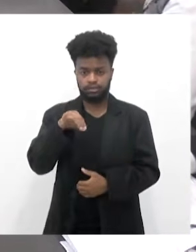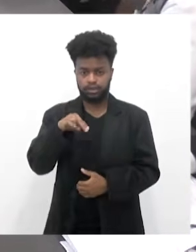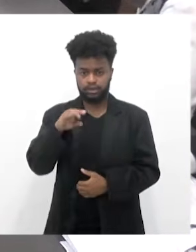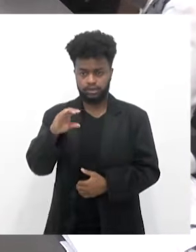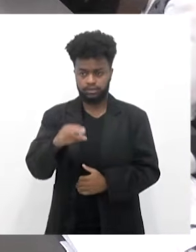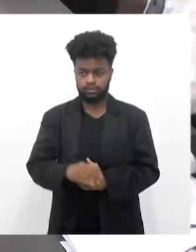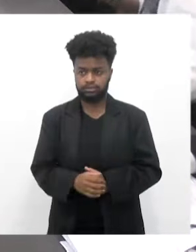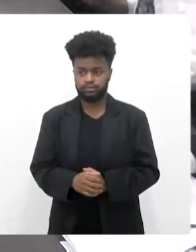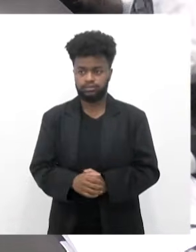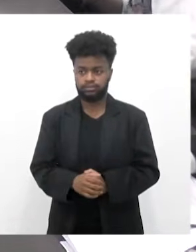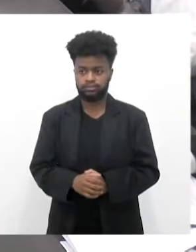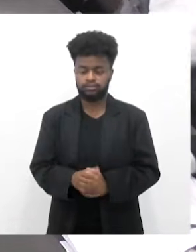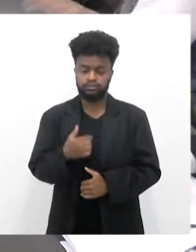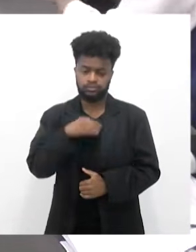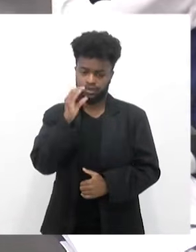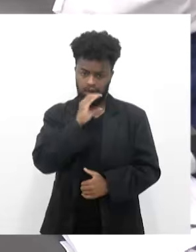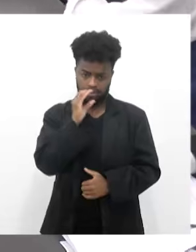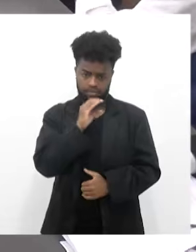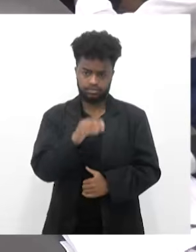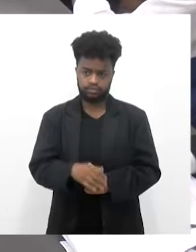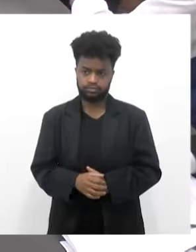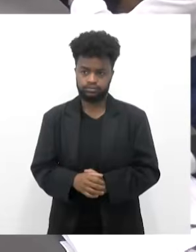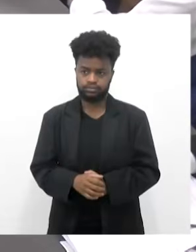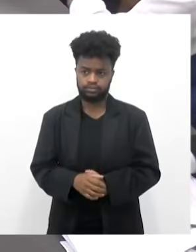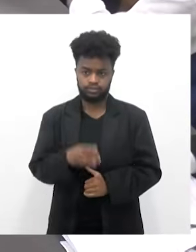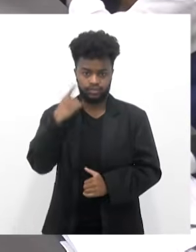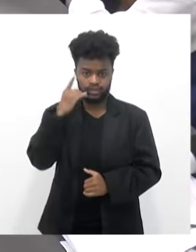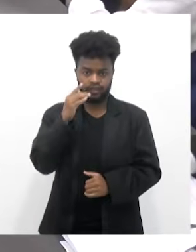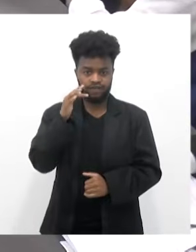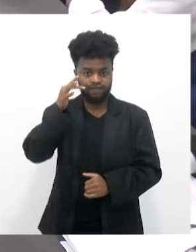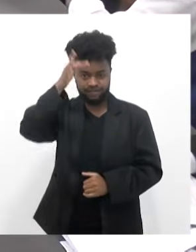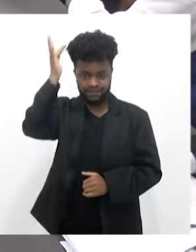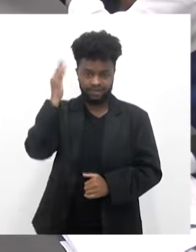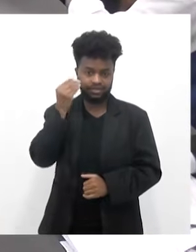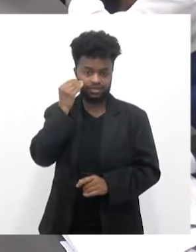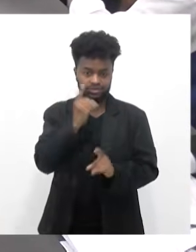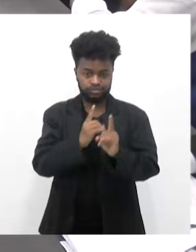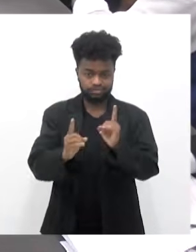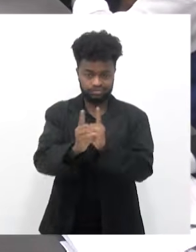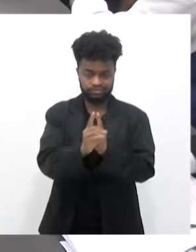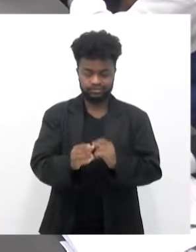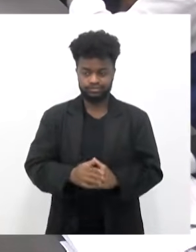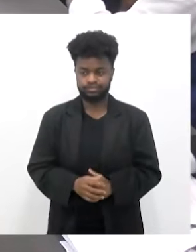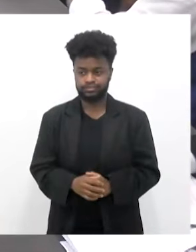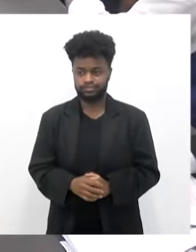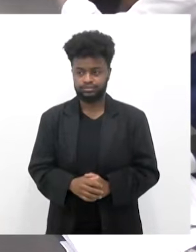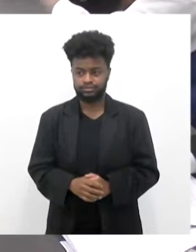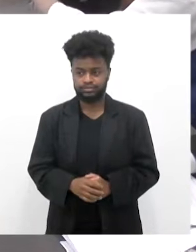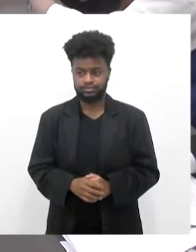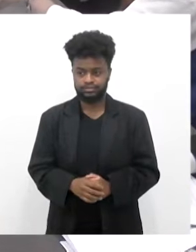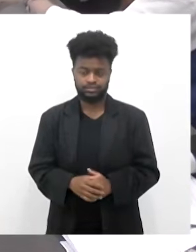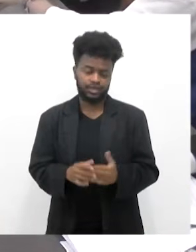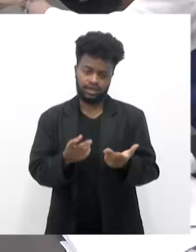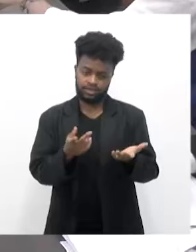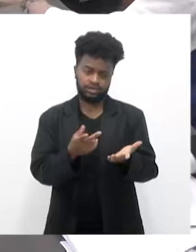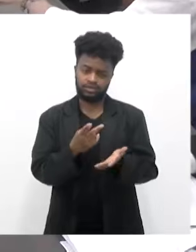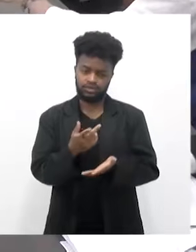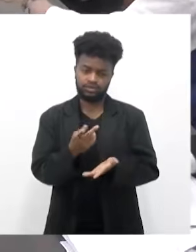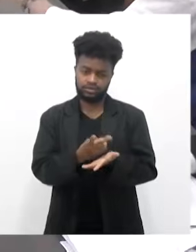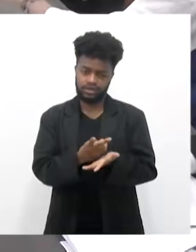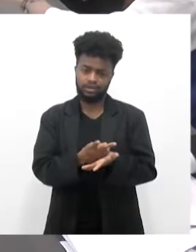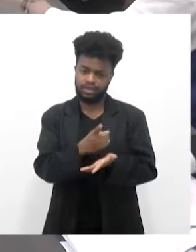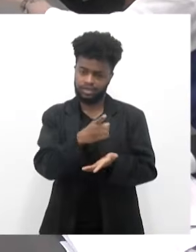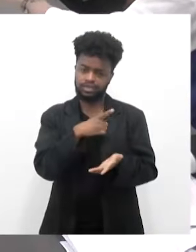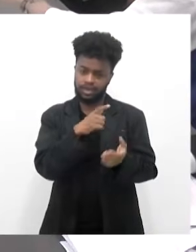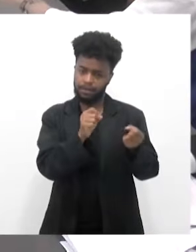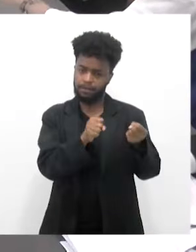Eu serei breve, presidente. Deputado Fred, que é fura-fila de Vossa Excelência. De jeito, mano. Que Não, de mas jeito ele algum. sempre tem... Indisciplinado. Ele tem